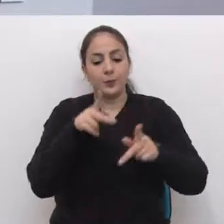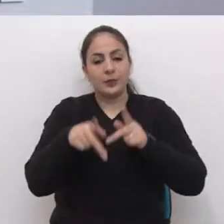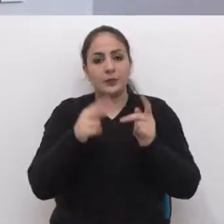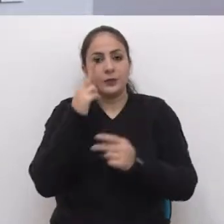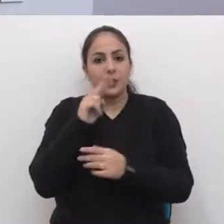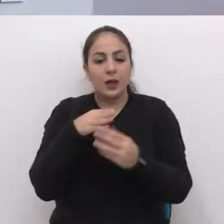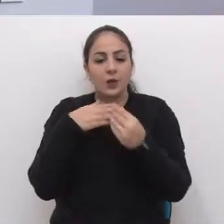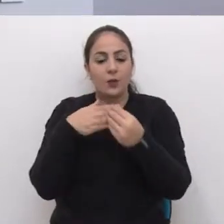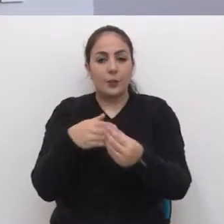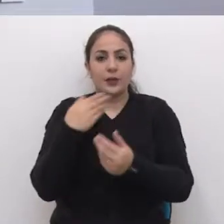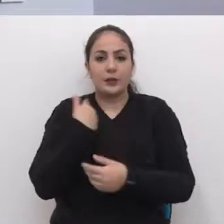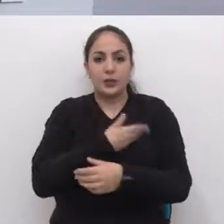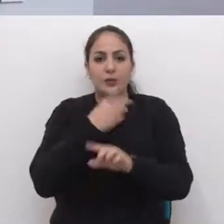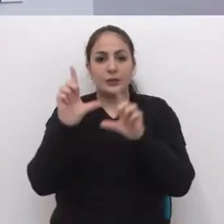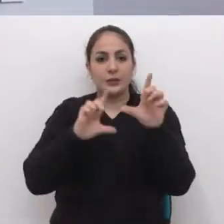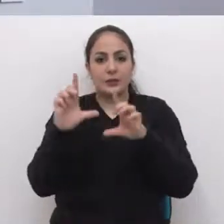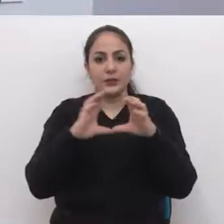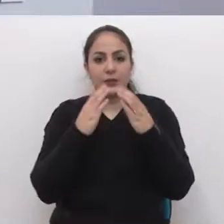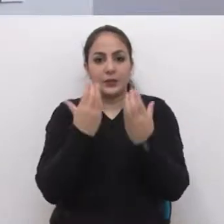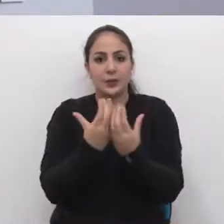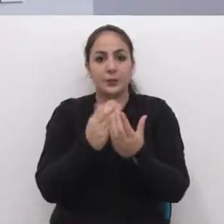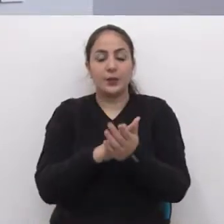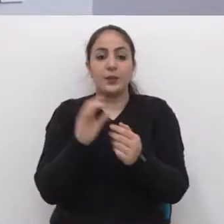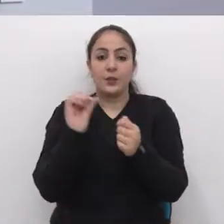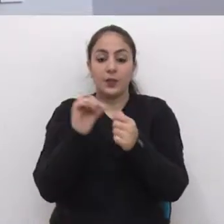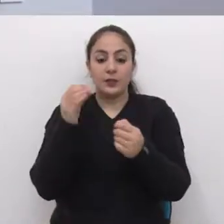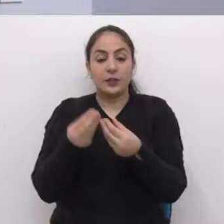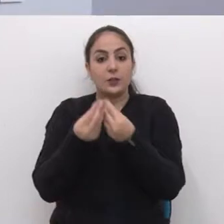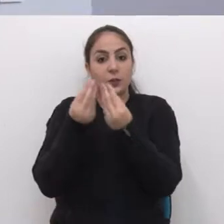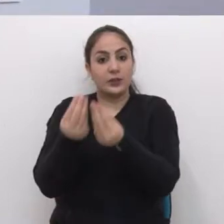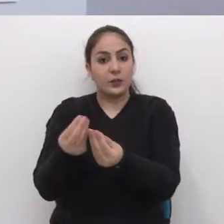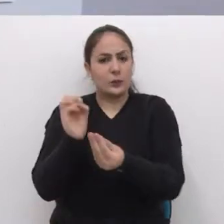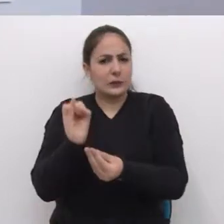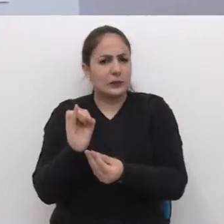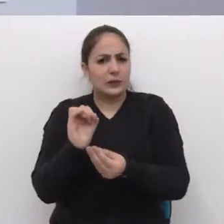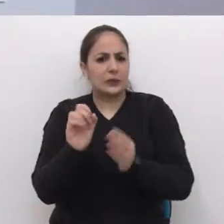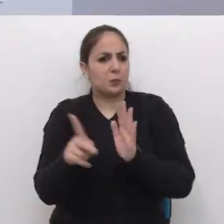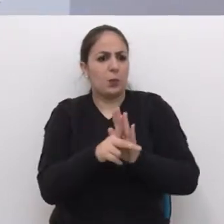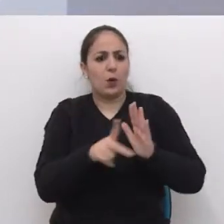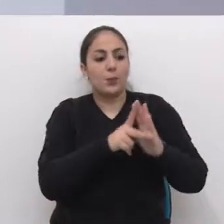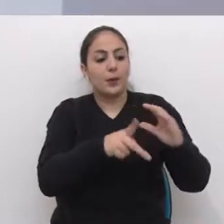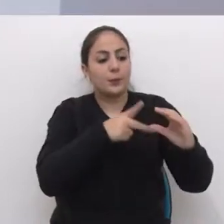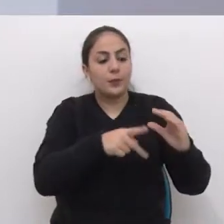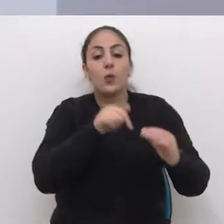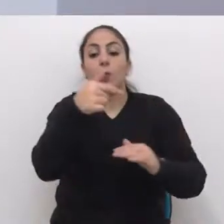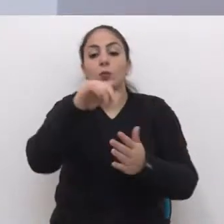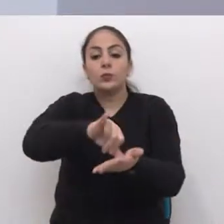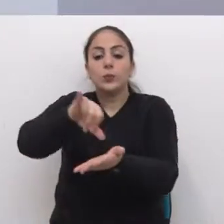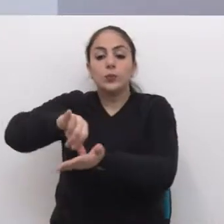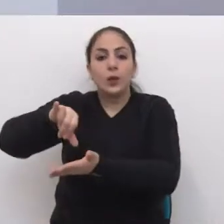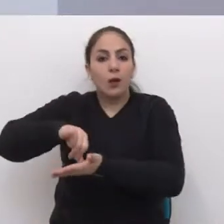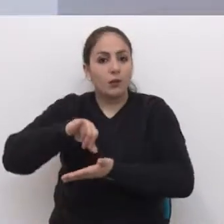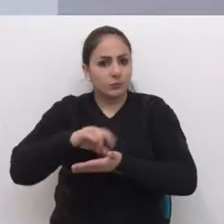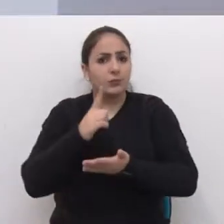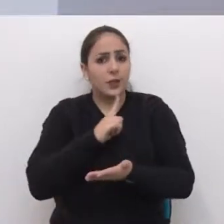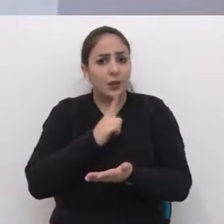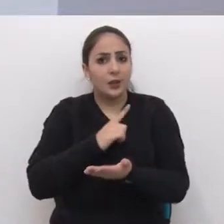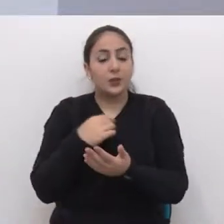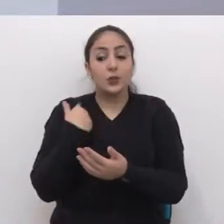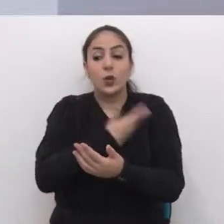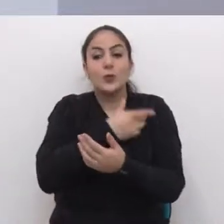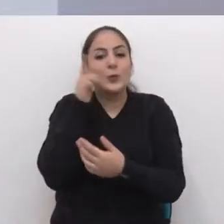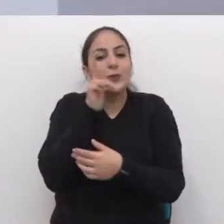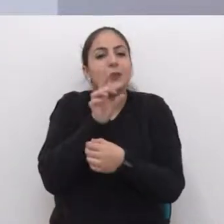que nos acompanha aqui na TV Câmara, que faça a sua doação, se não for na Câmara de Vereadores, em outro ponto de coleta, mas que nós possamos